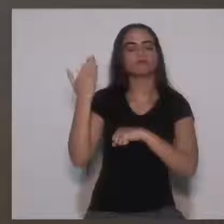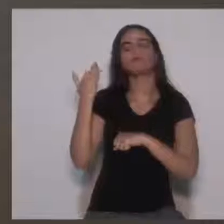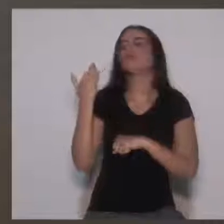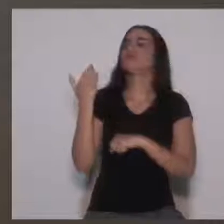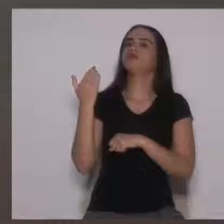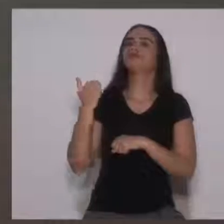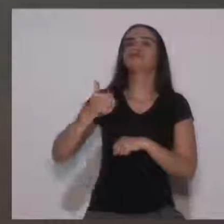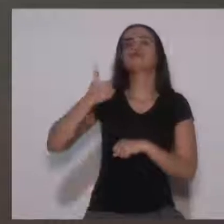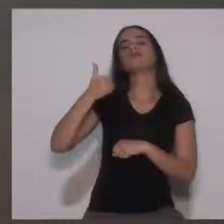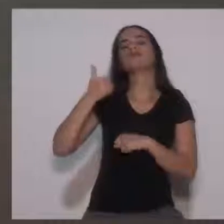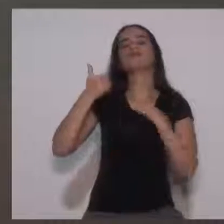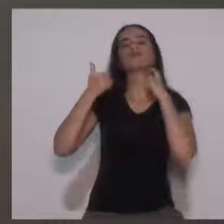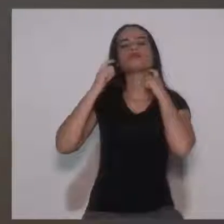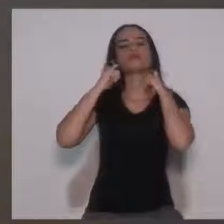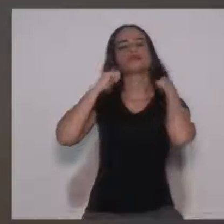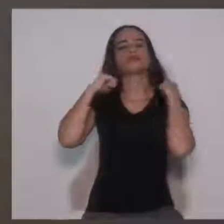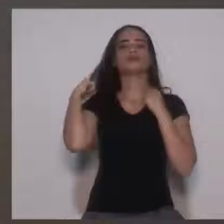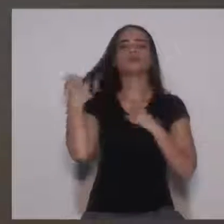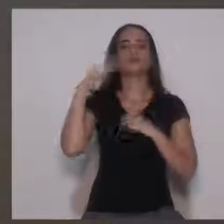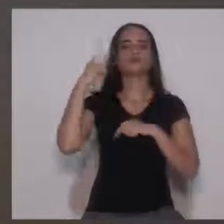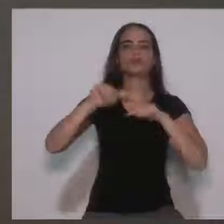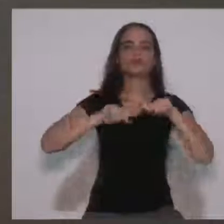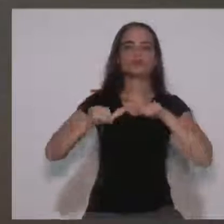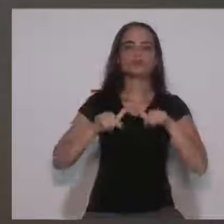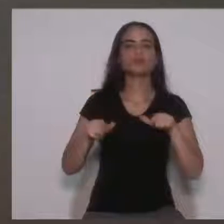cumprimentei também para o grupo diretor da FEAVIM.